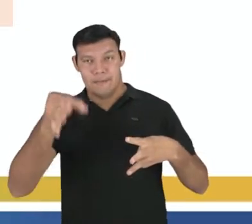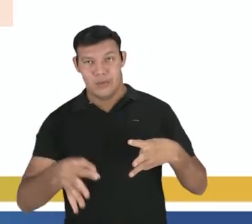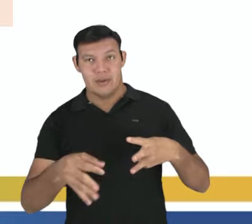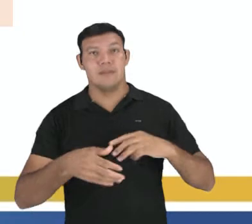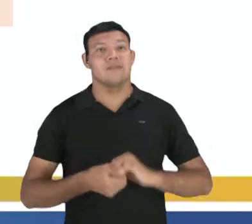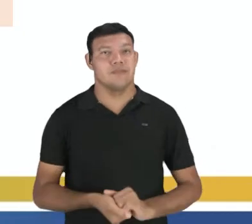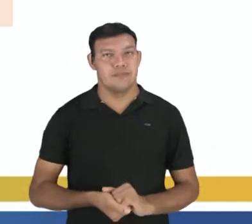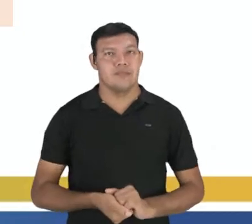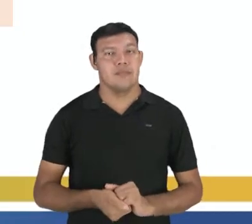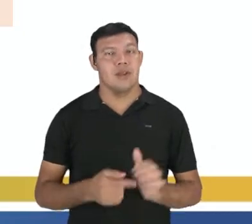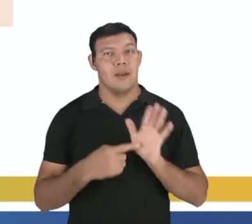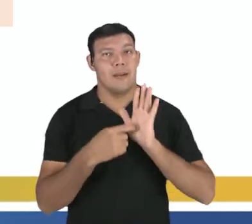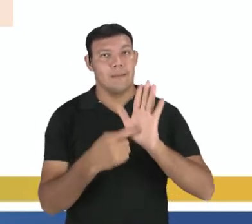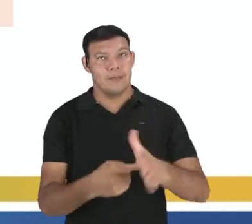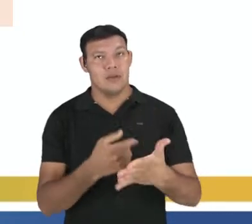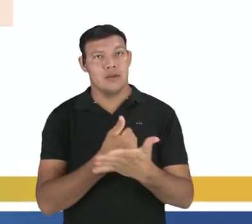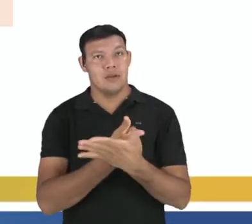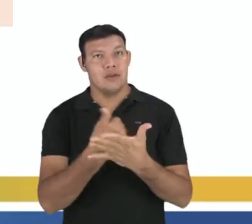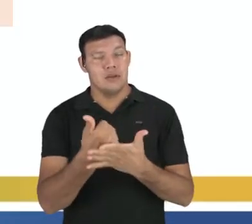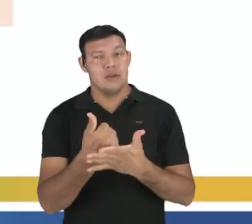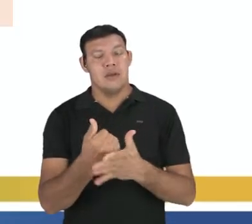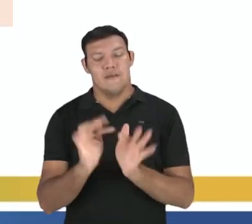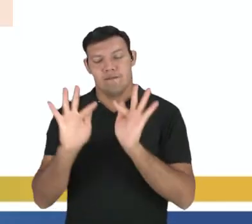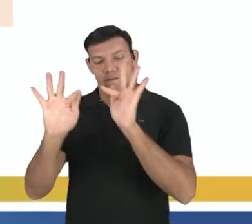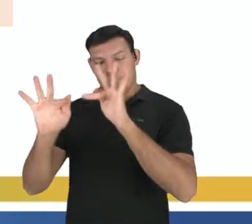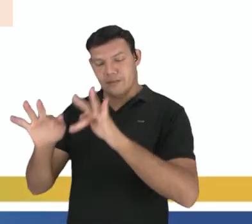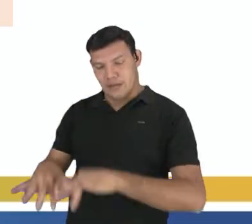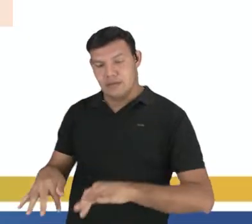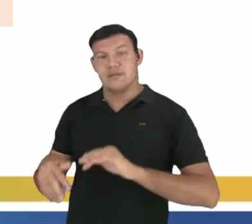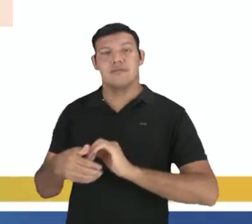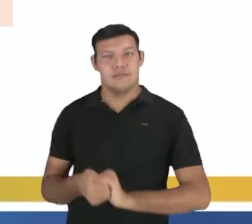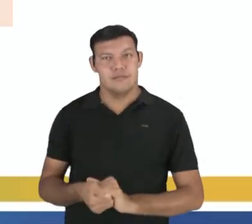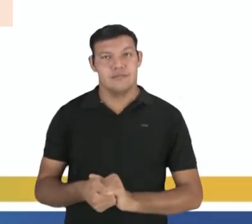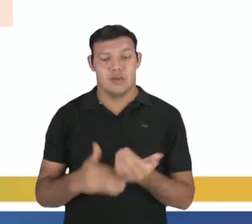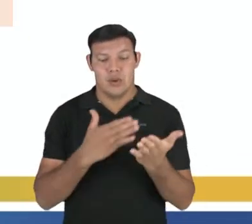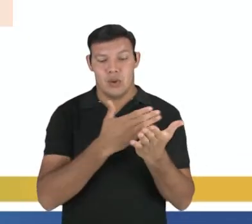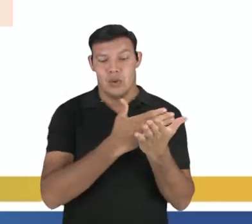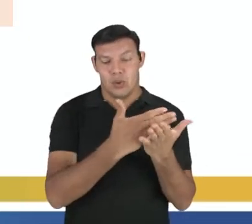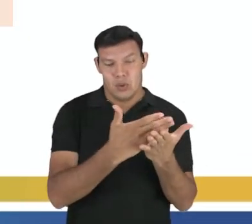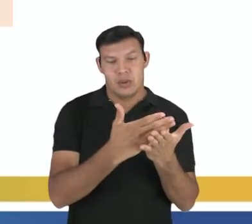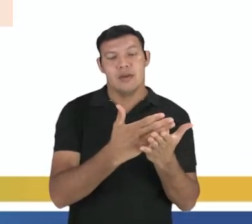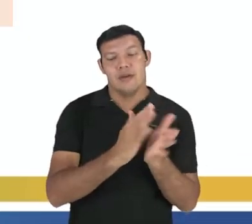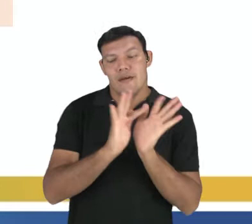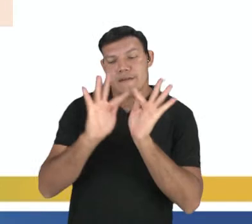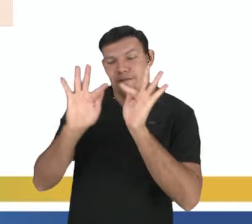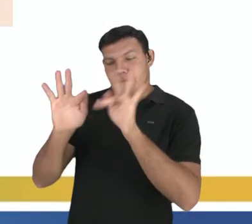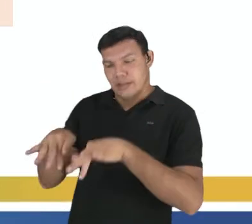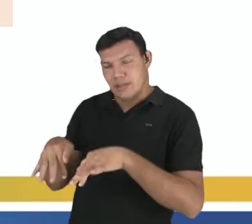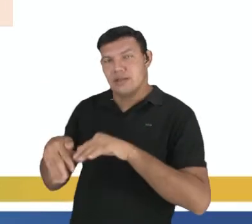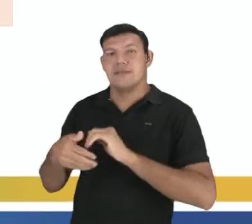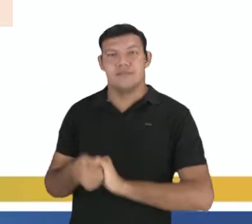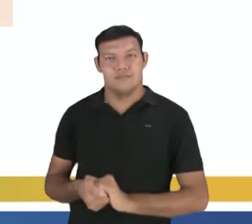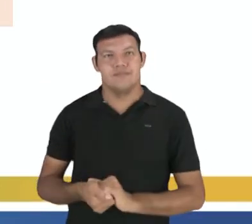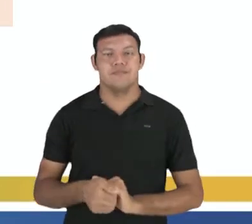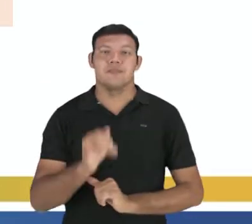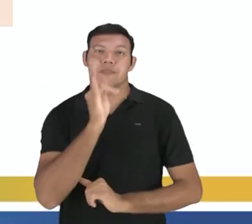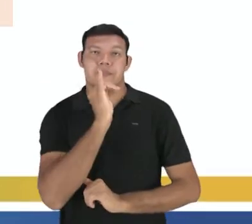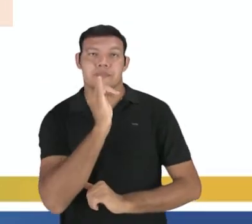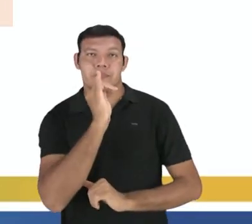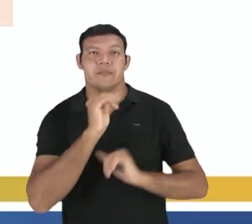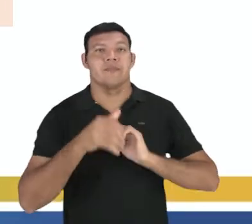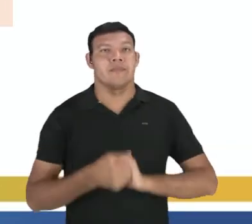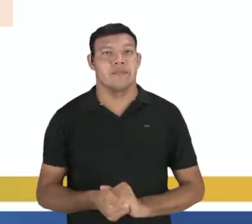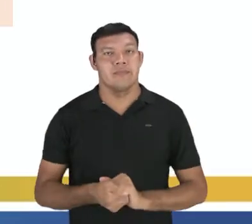perfeito exprime uma ação concluída, ou seja, uma ação que ela começa no passado e ela finaliza no passado. Por